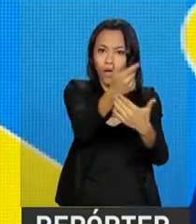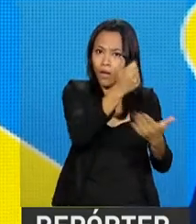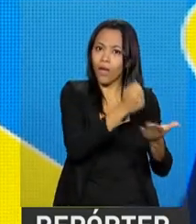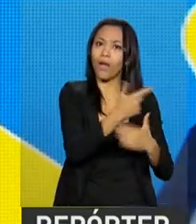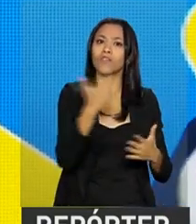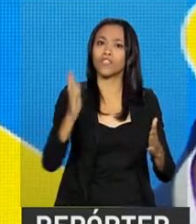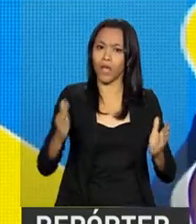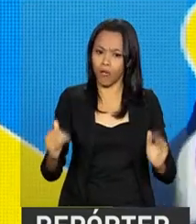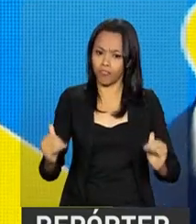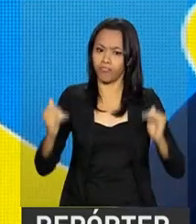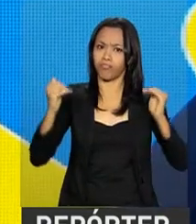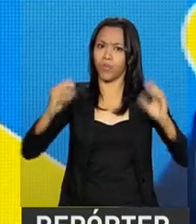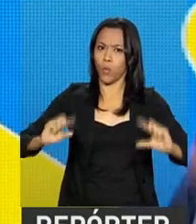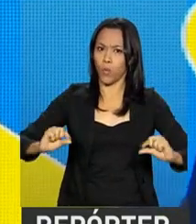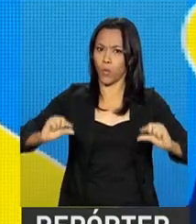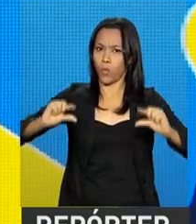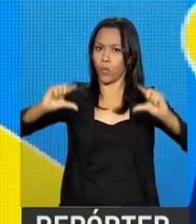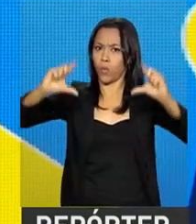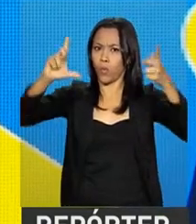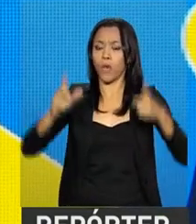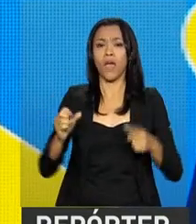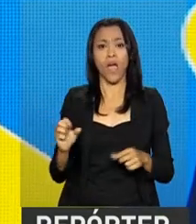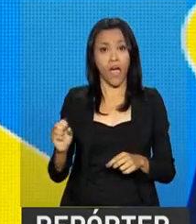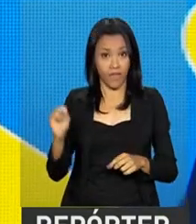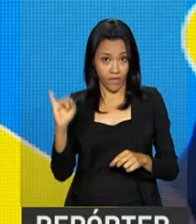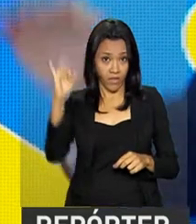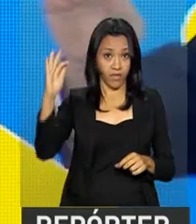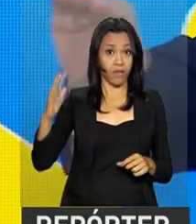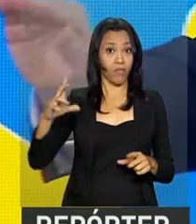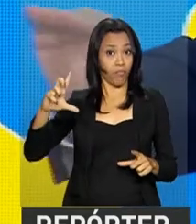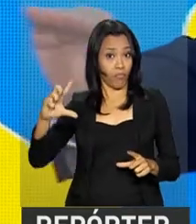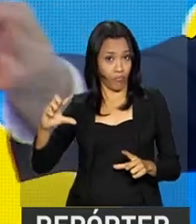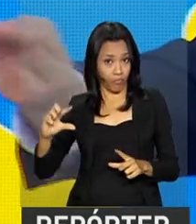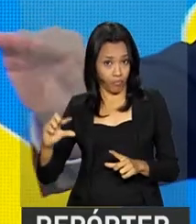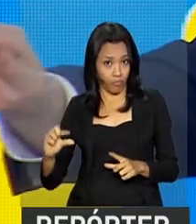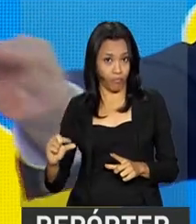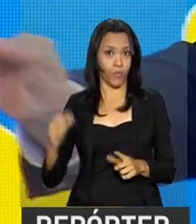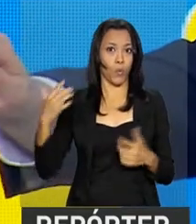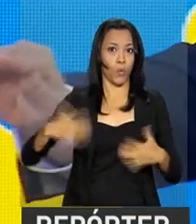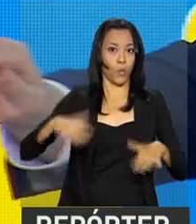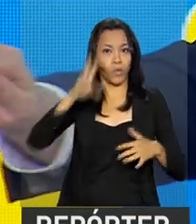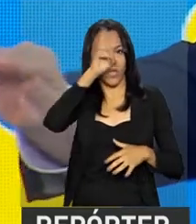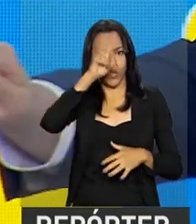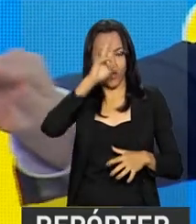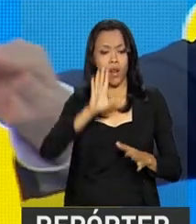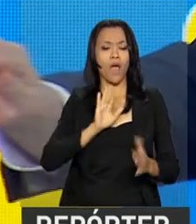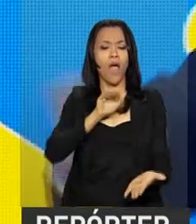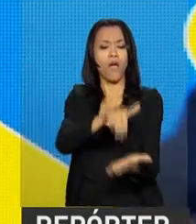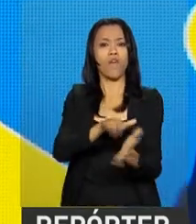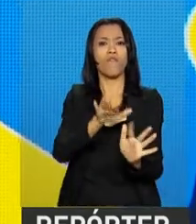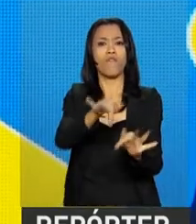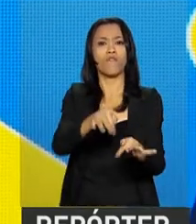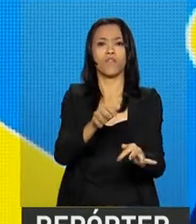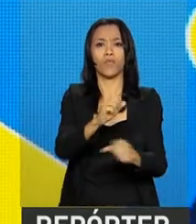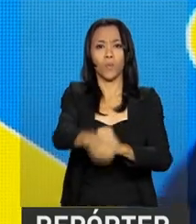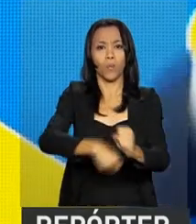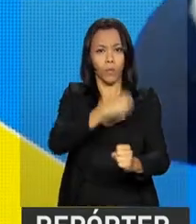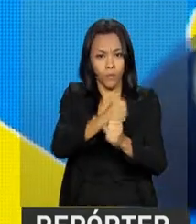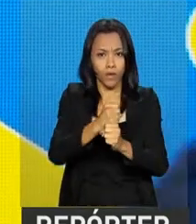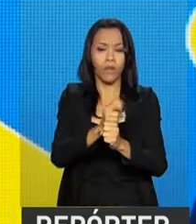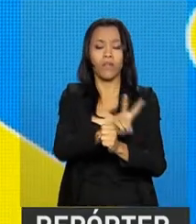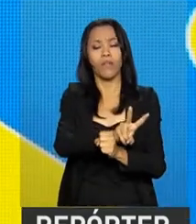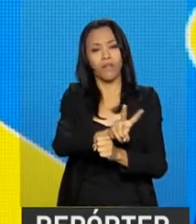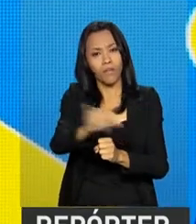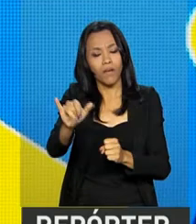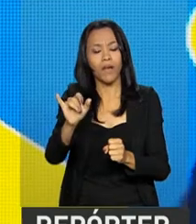já cresce, a inflação está nas mais baixas da história, será no final do ano no piso